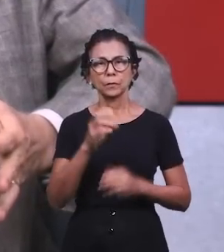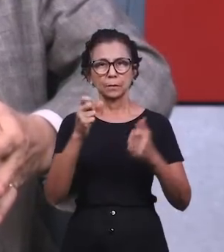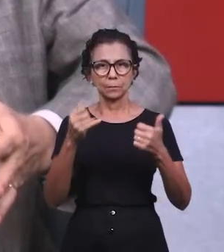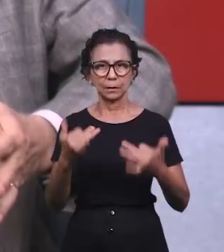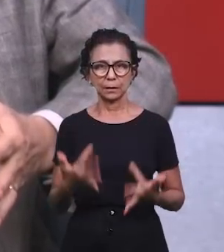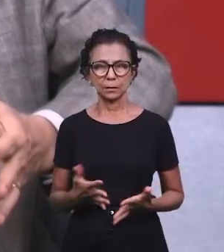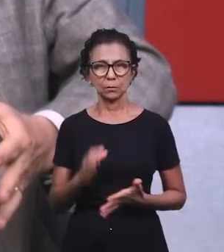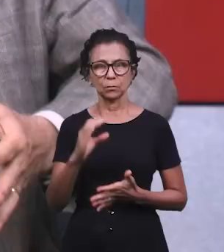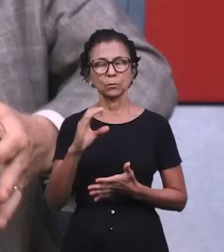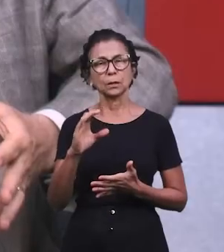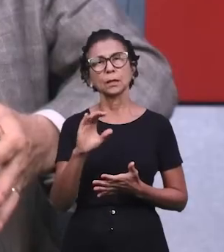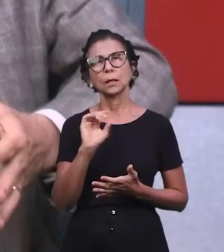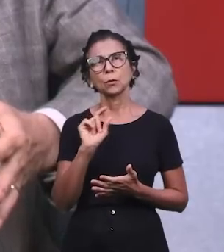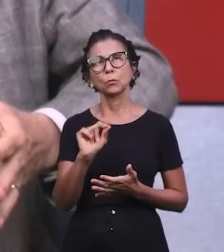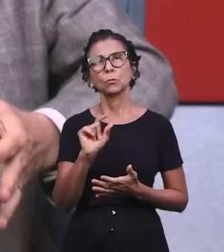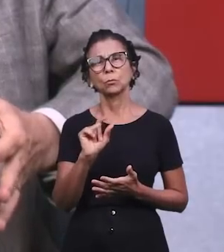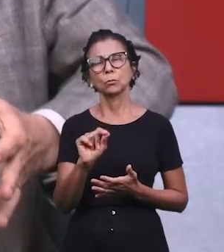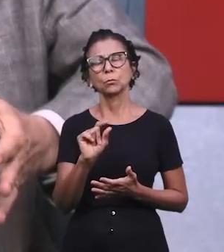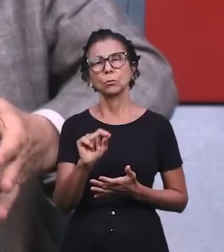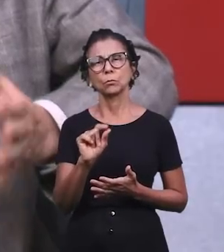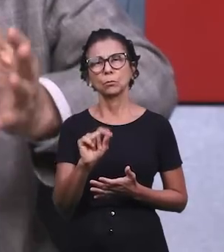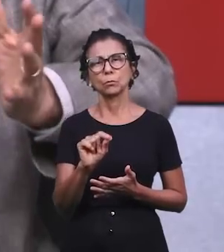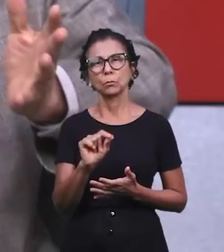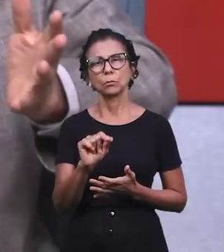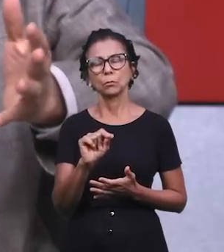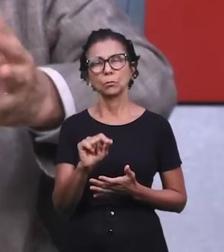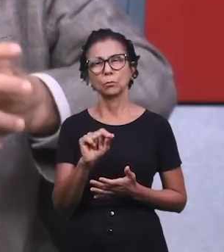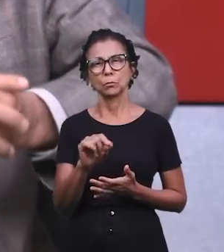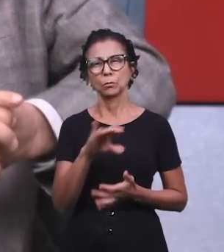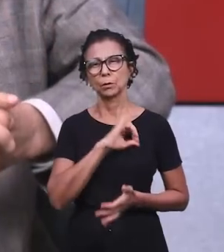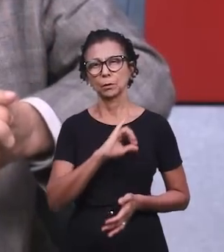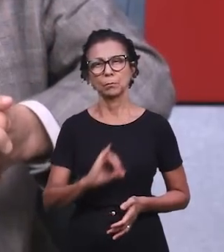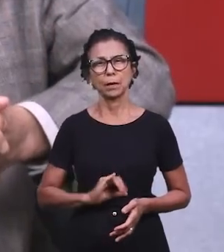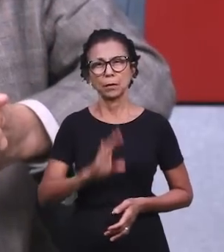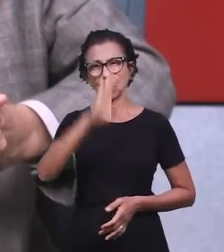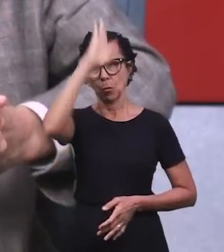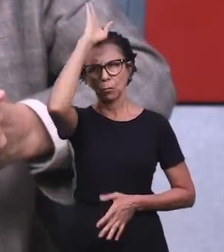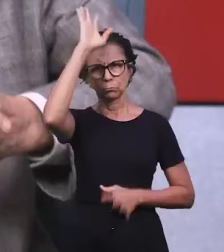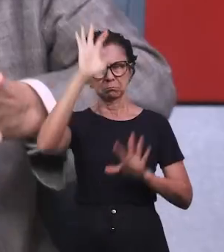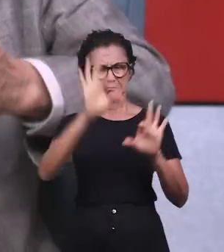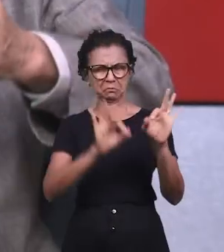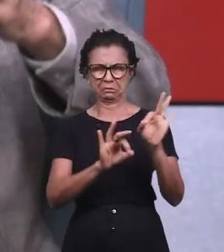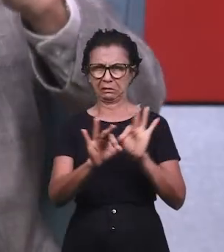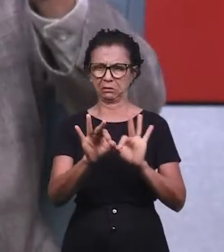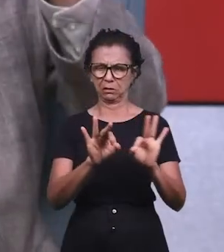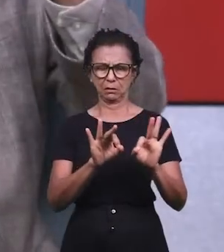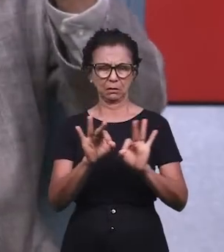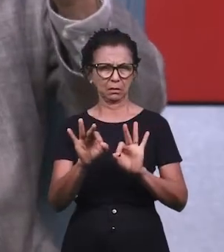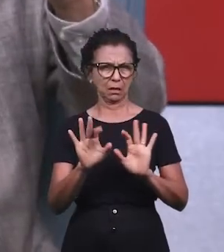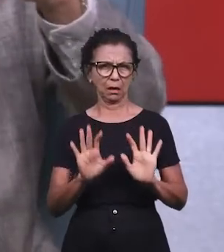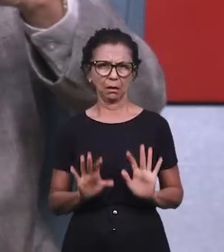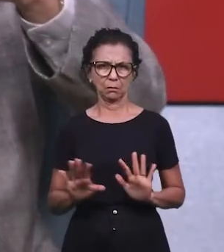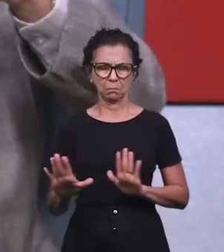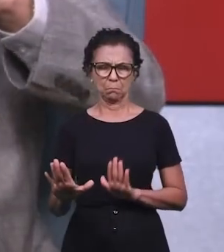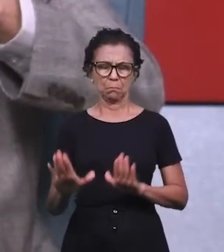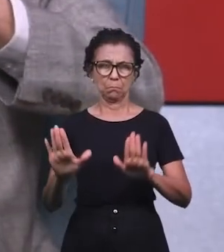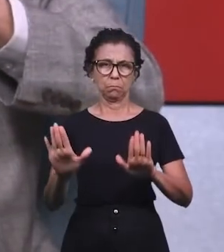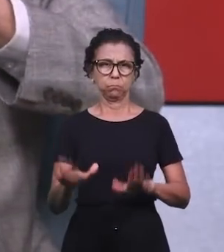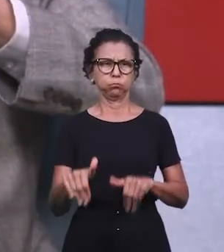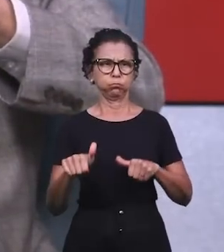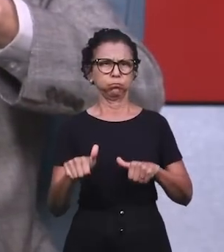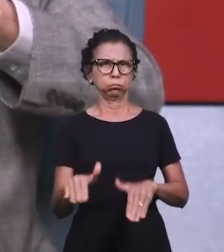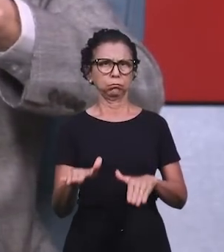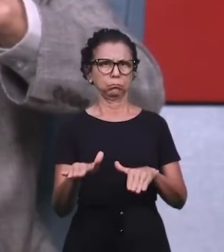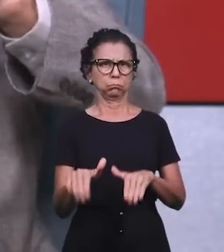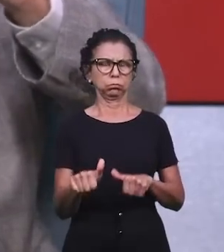se caracterizou por ser muito organizado. O Império Romano era muito organizado, né? Os exércitos romanos eram